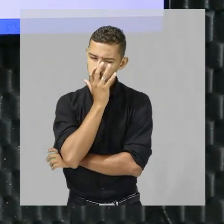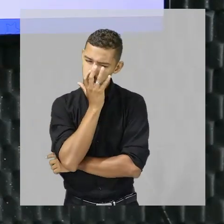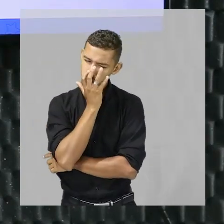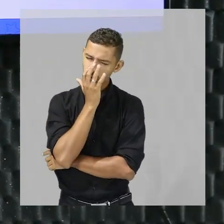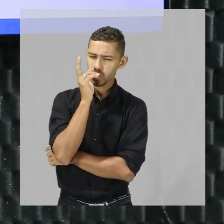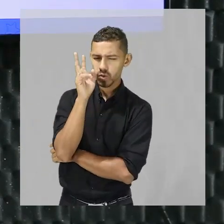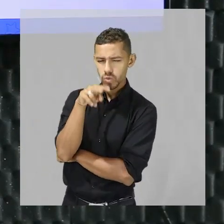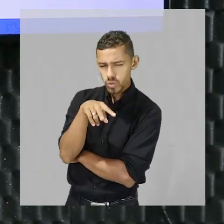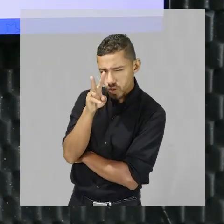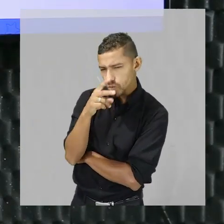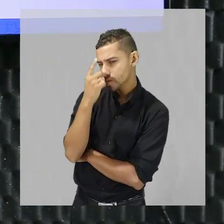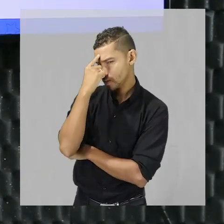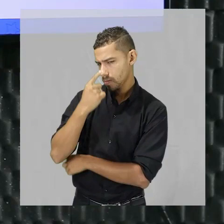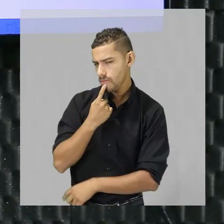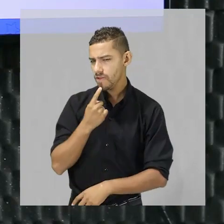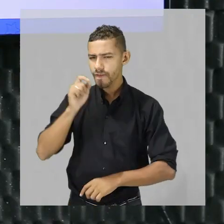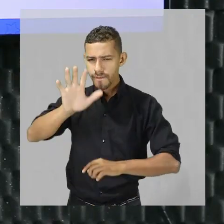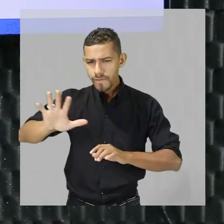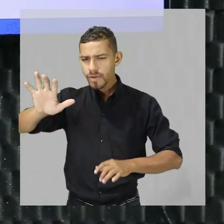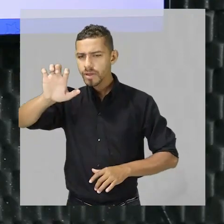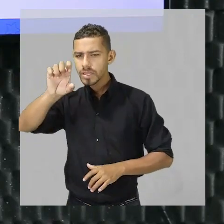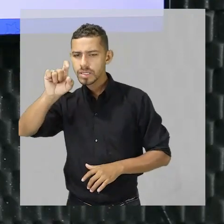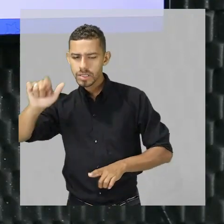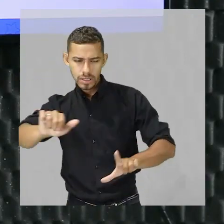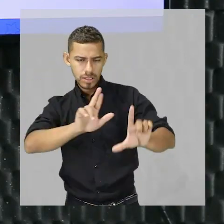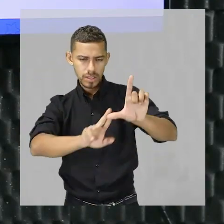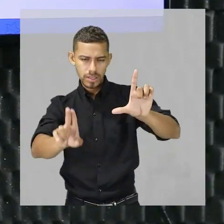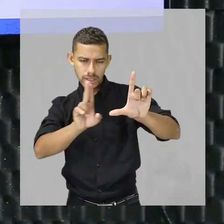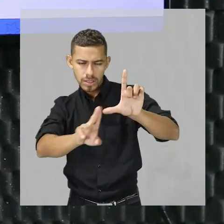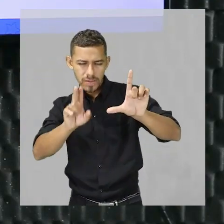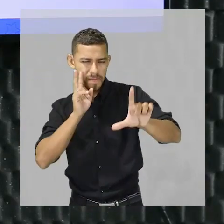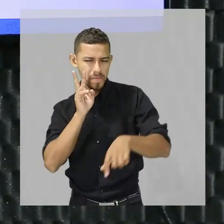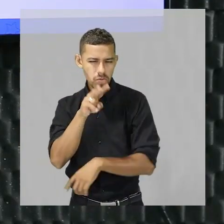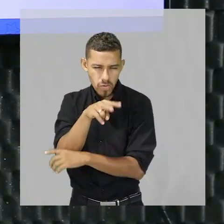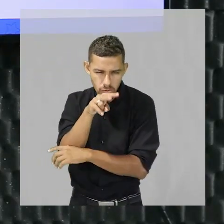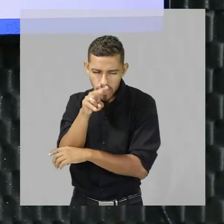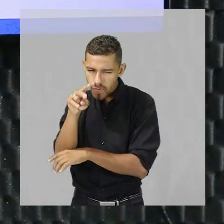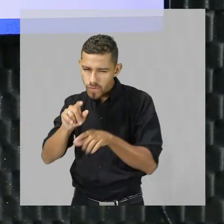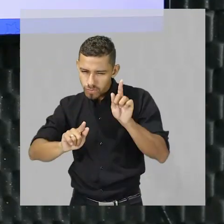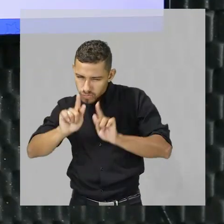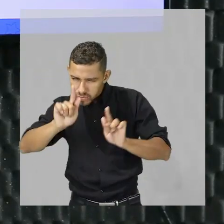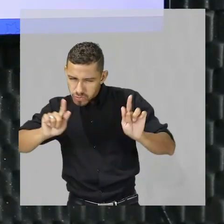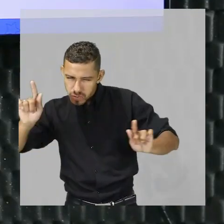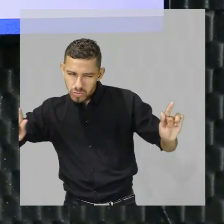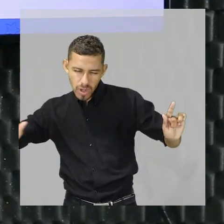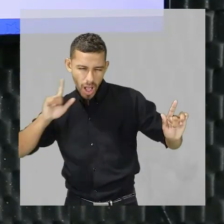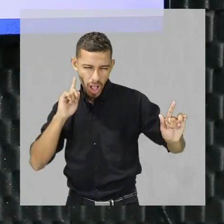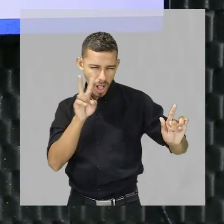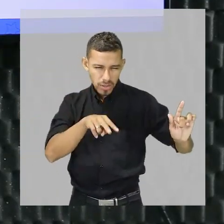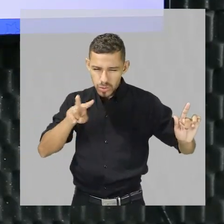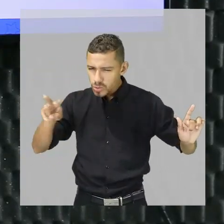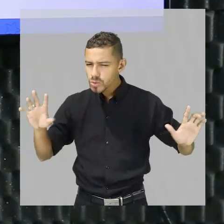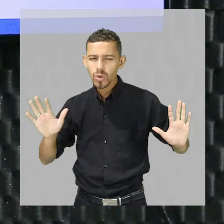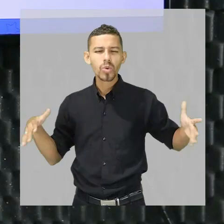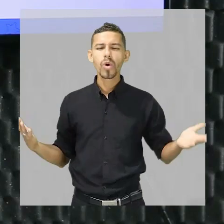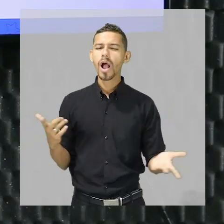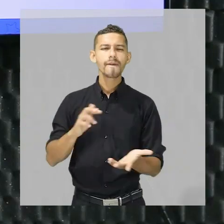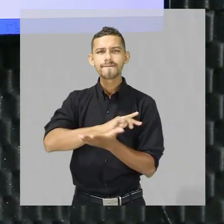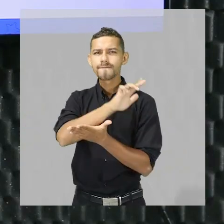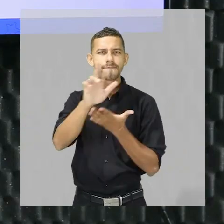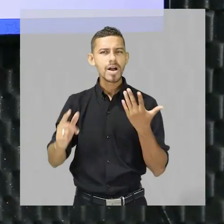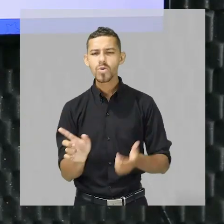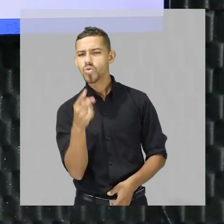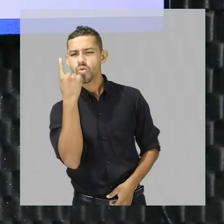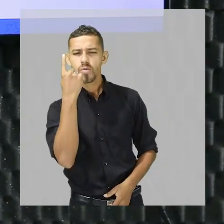nesse mapa, vê a escala, vê a legenda desse mapa, que informação ele quer evidenciar. São várias, é só